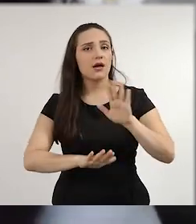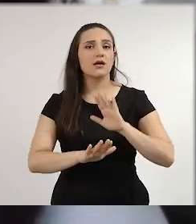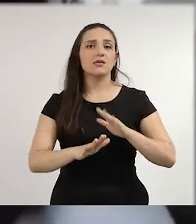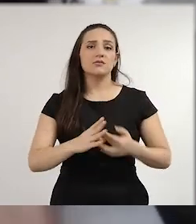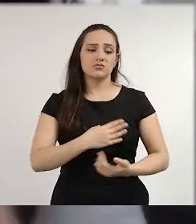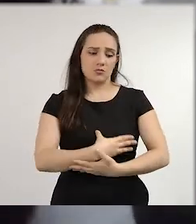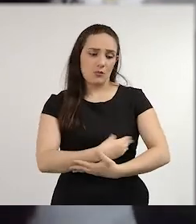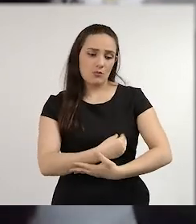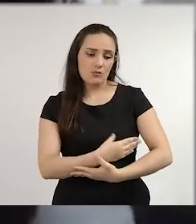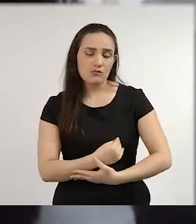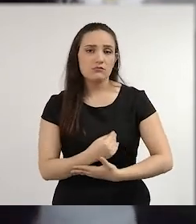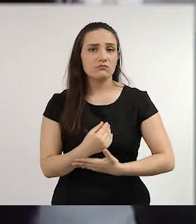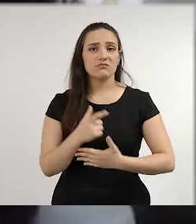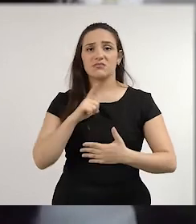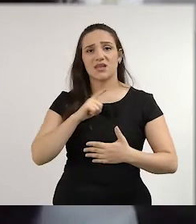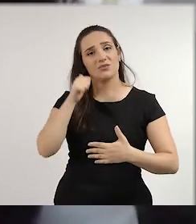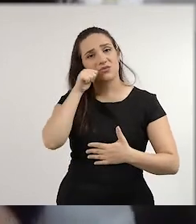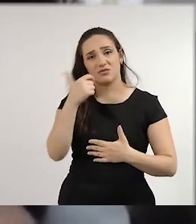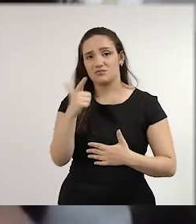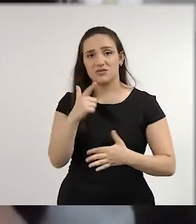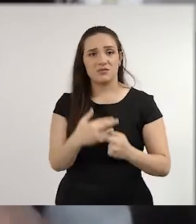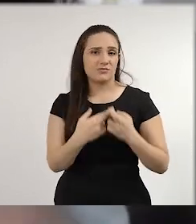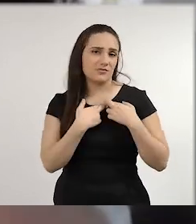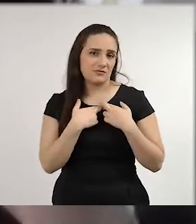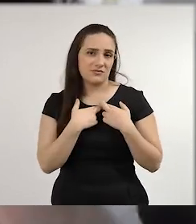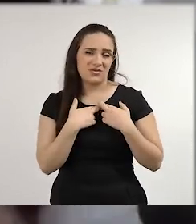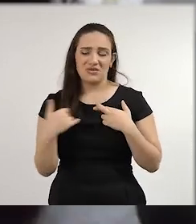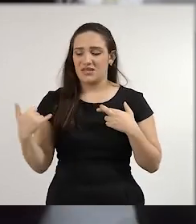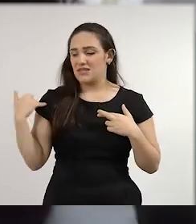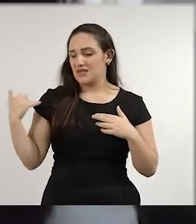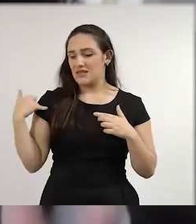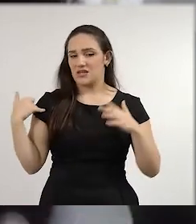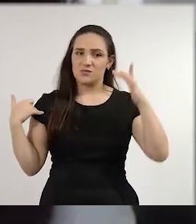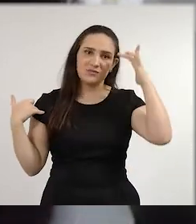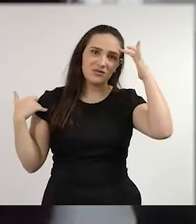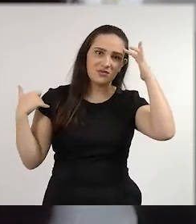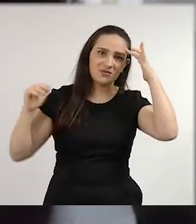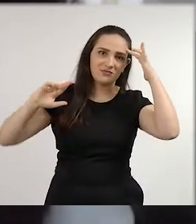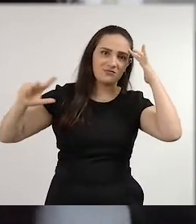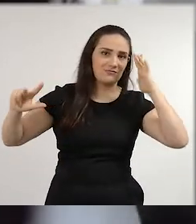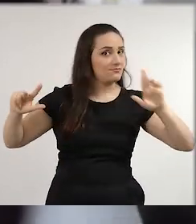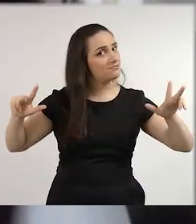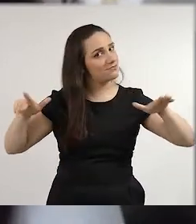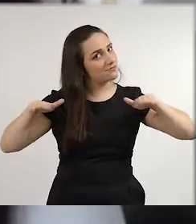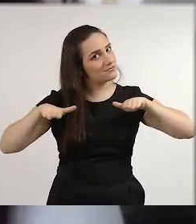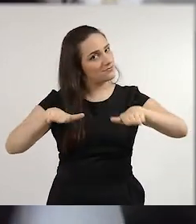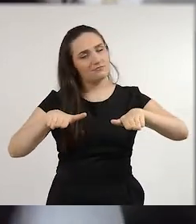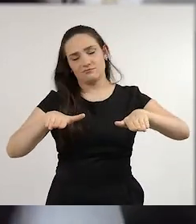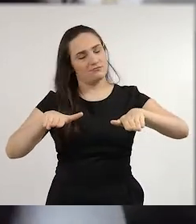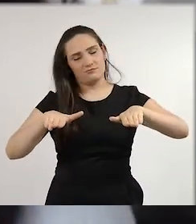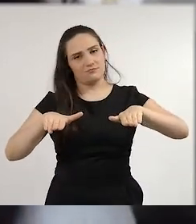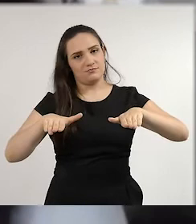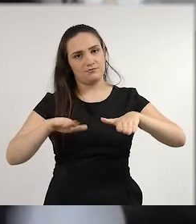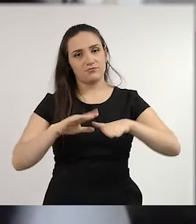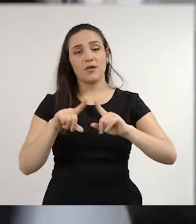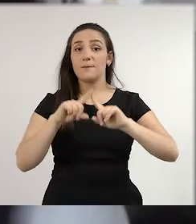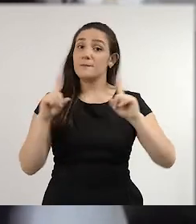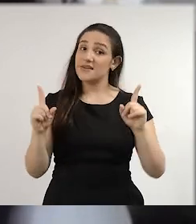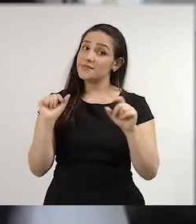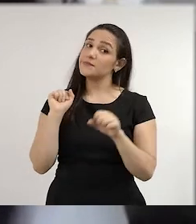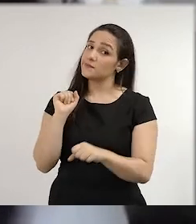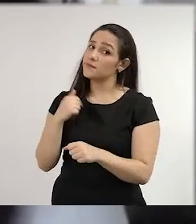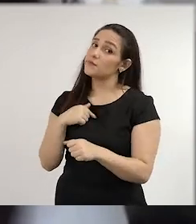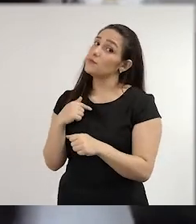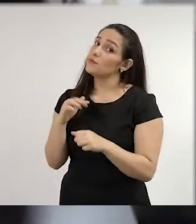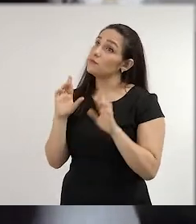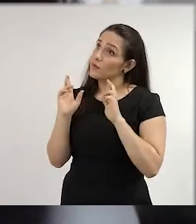De você ter o momento da amamentação. Então, idade e maturidade nem sempre caminham juntos, mas é